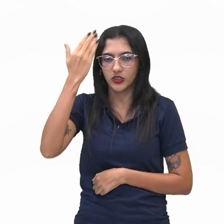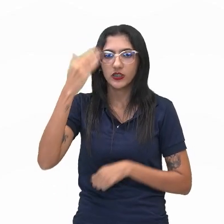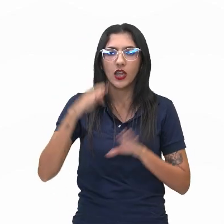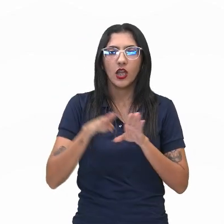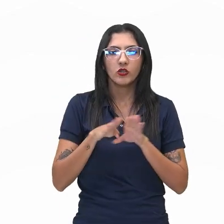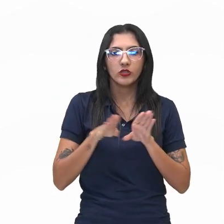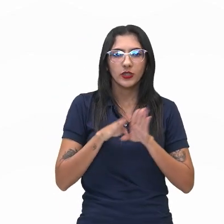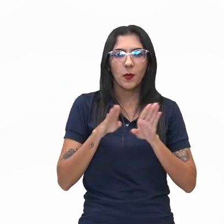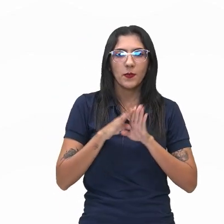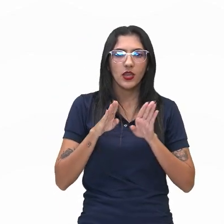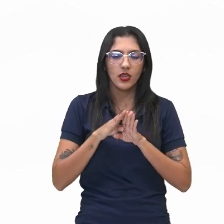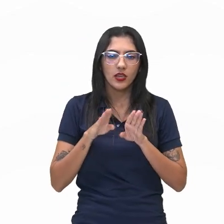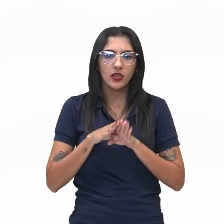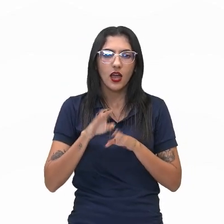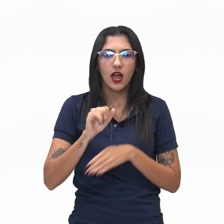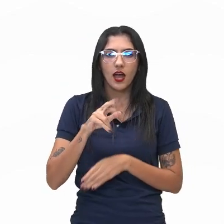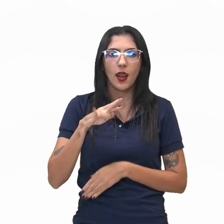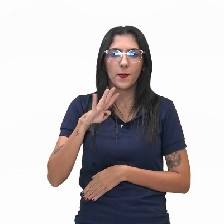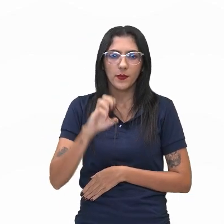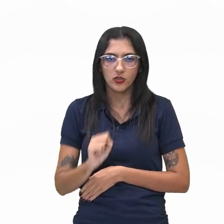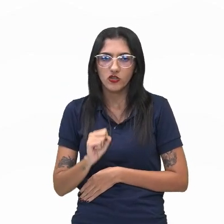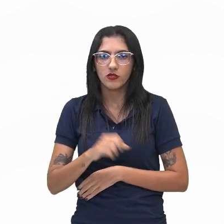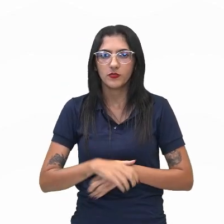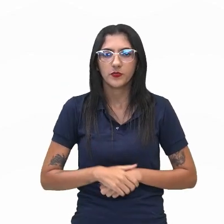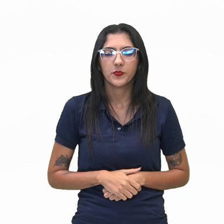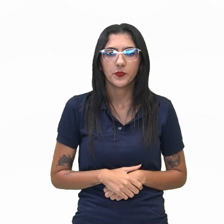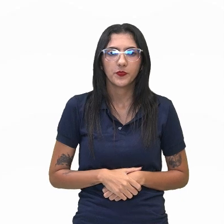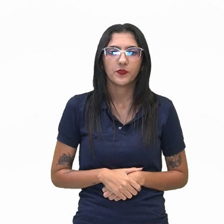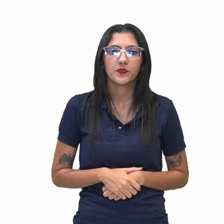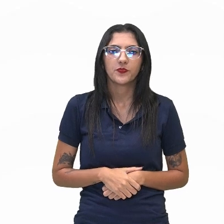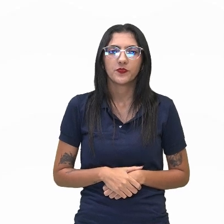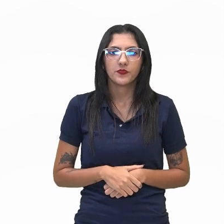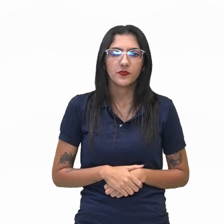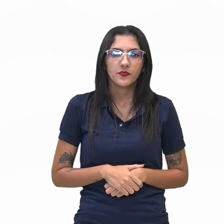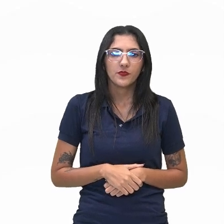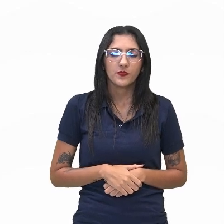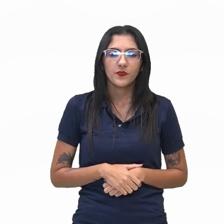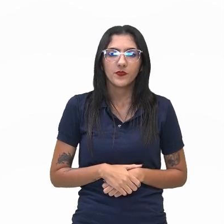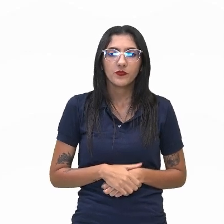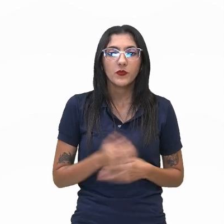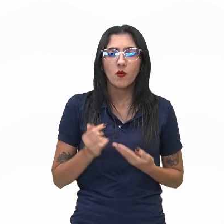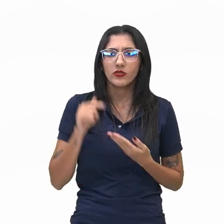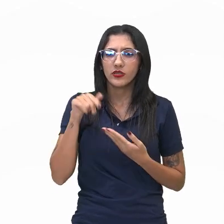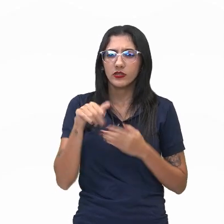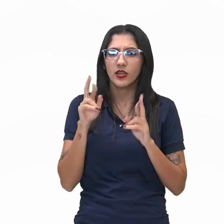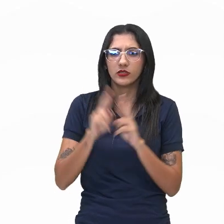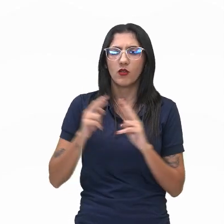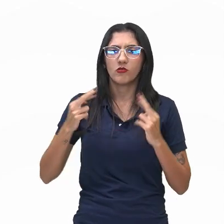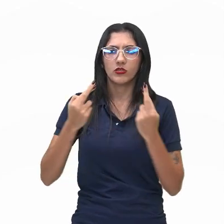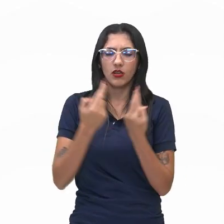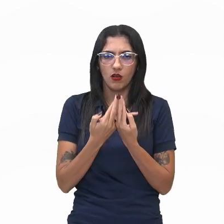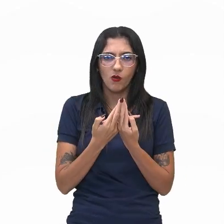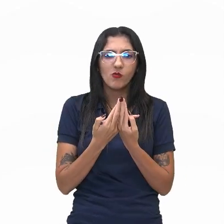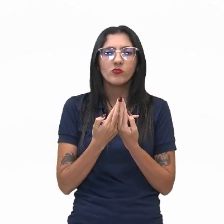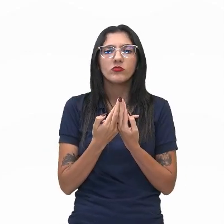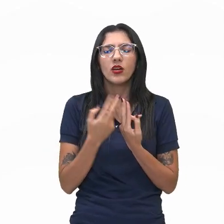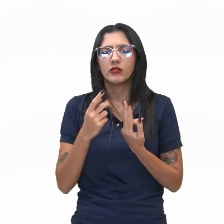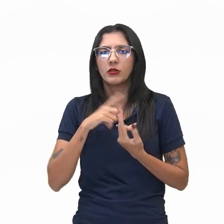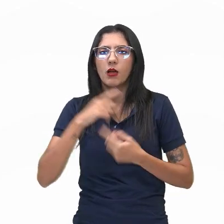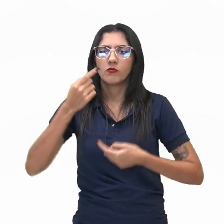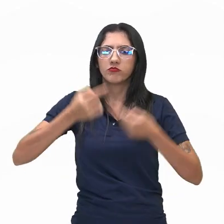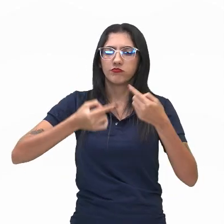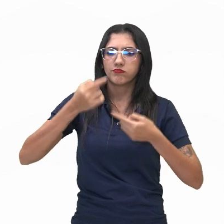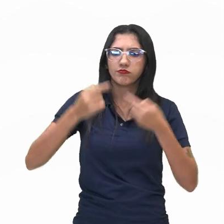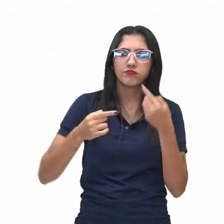e Emirados Árabes, tá? E nessa reunião, gente, que vai ocorrer aí o diálogo, né,